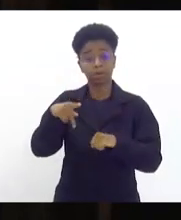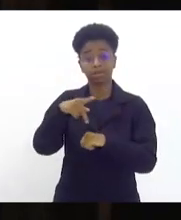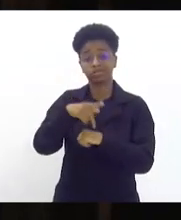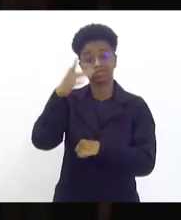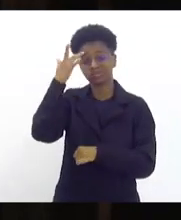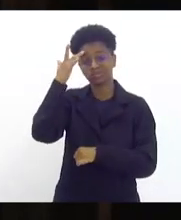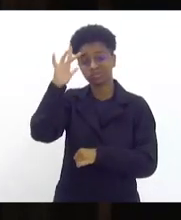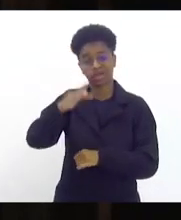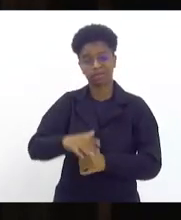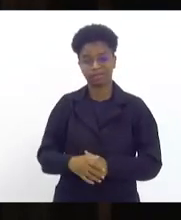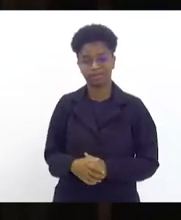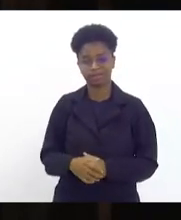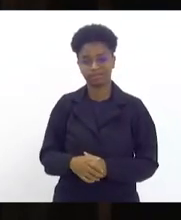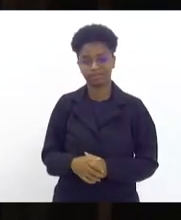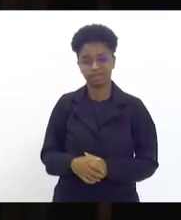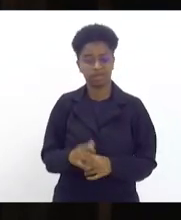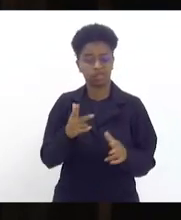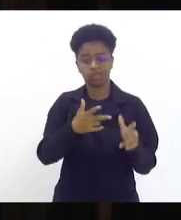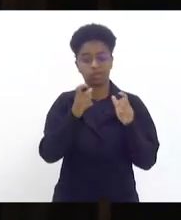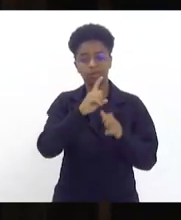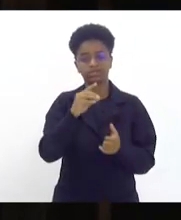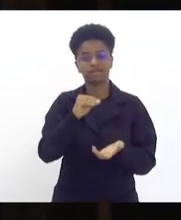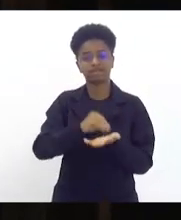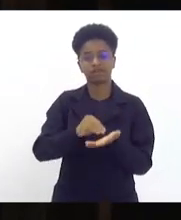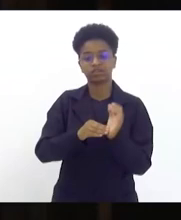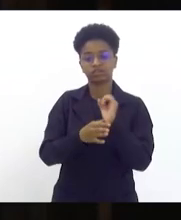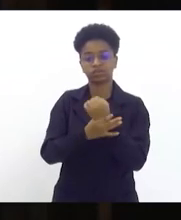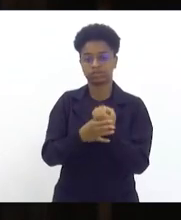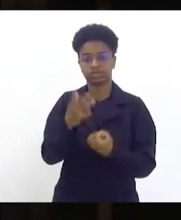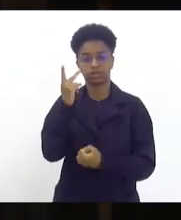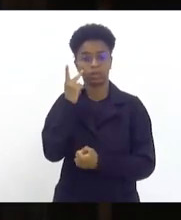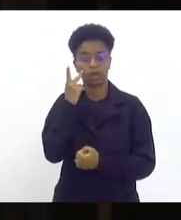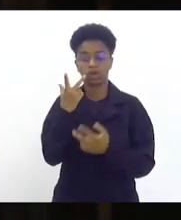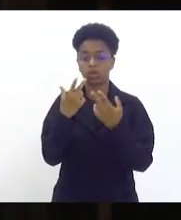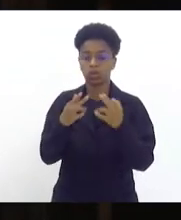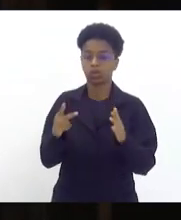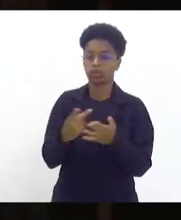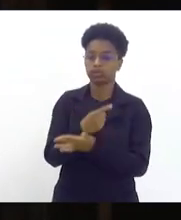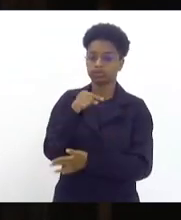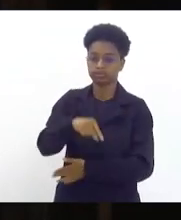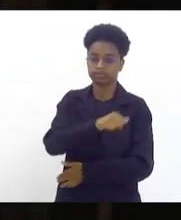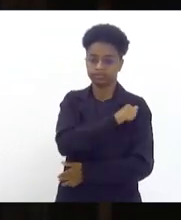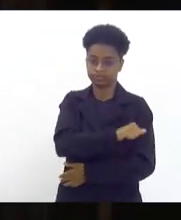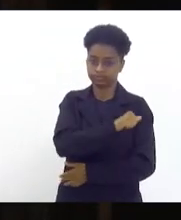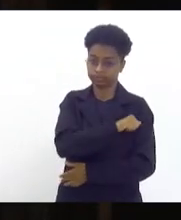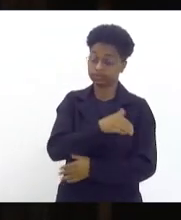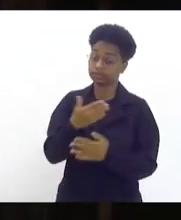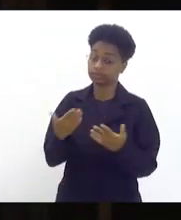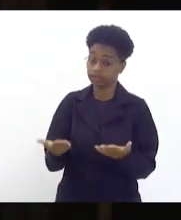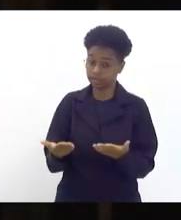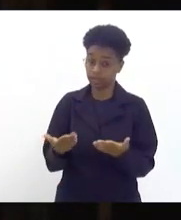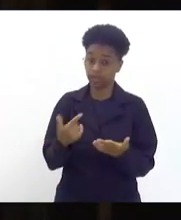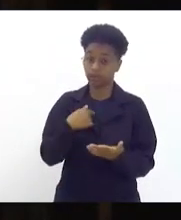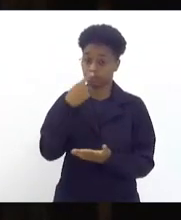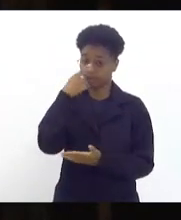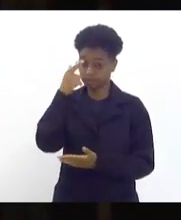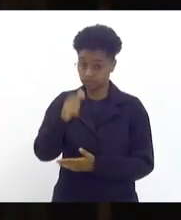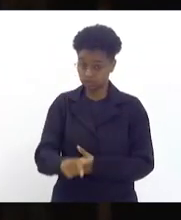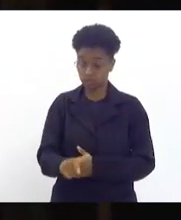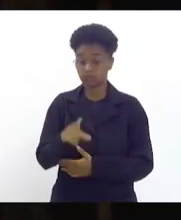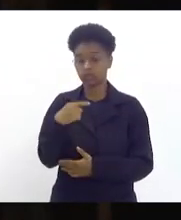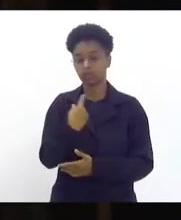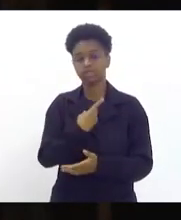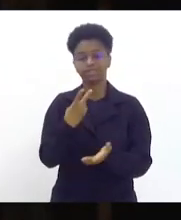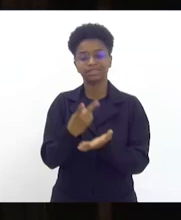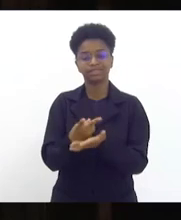há essa sensação de insegurança em São Paulo como ocorre no rio então isso são visões mas repito estaremos